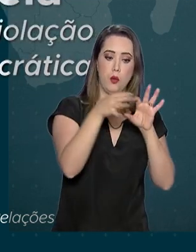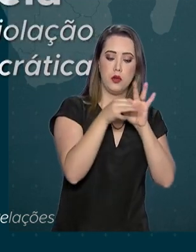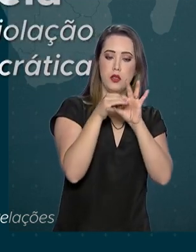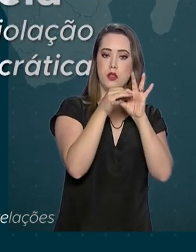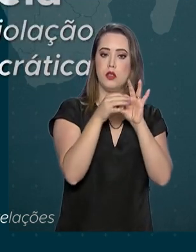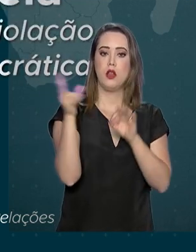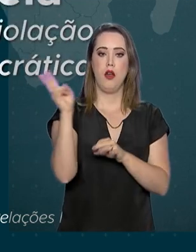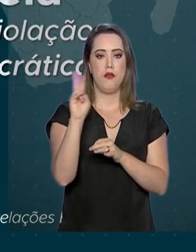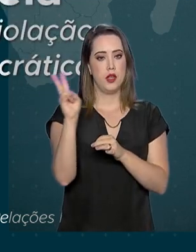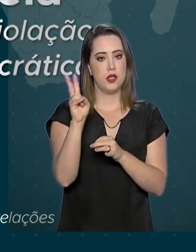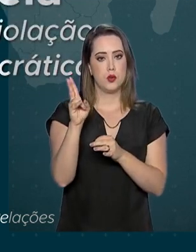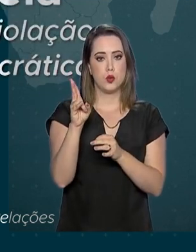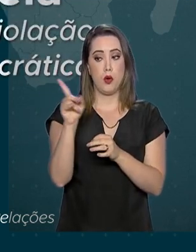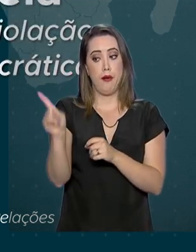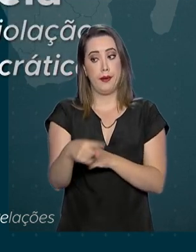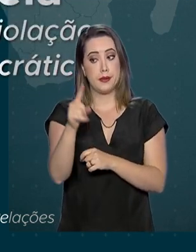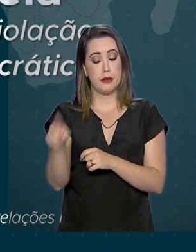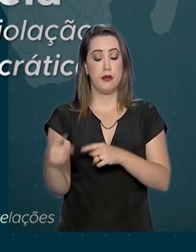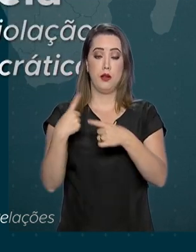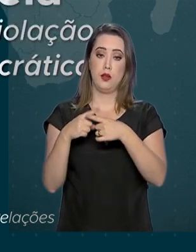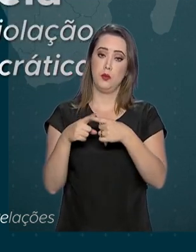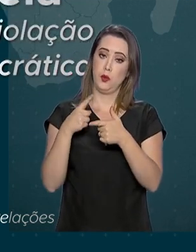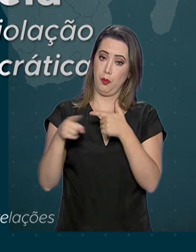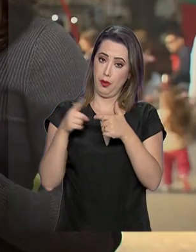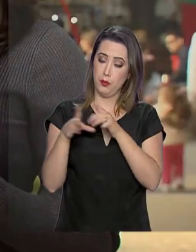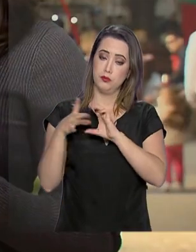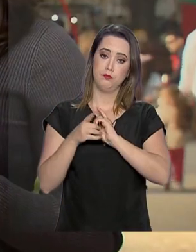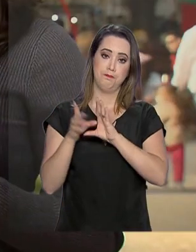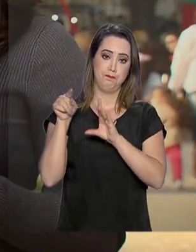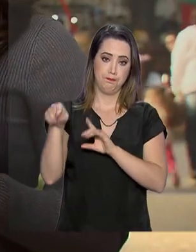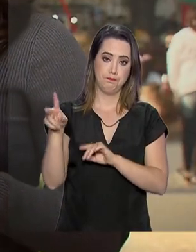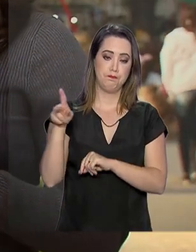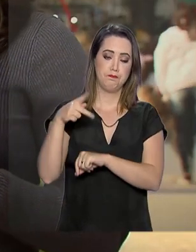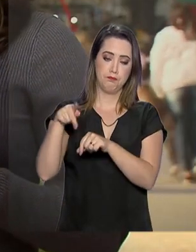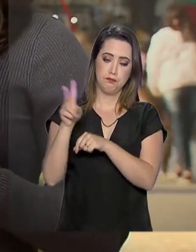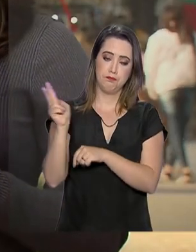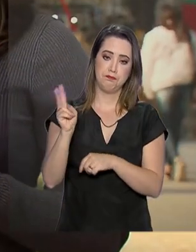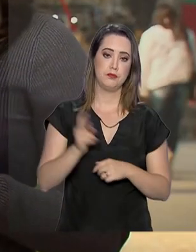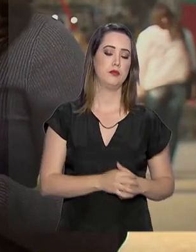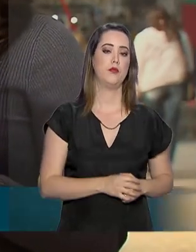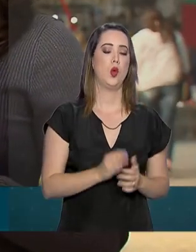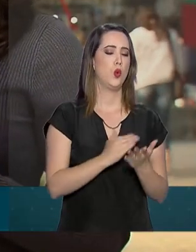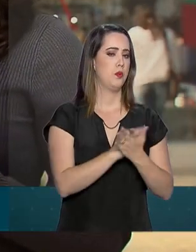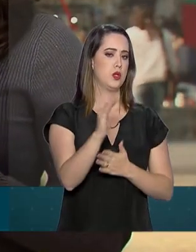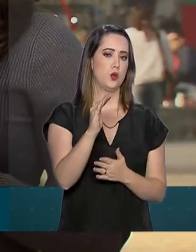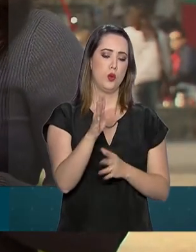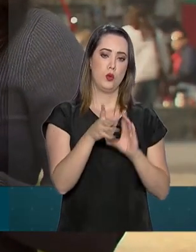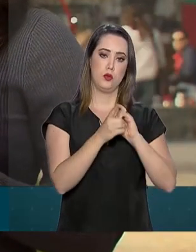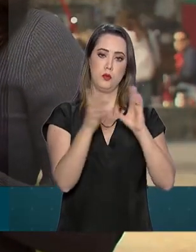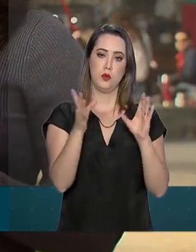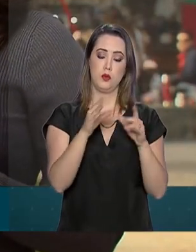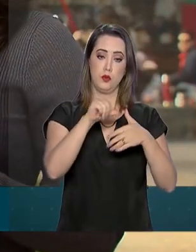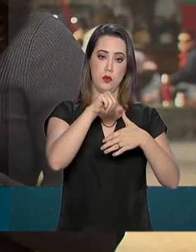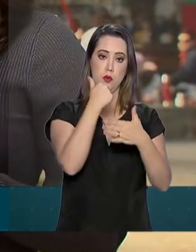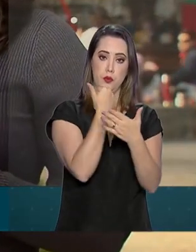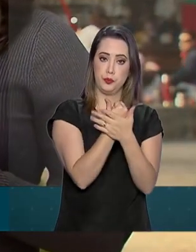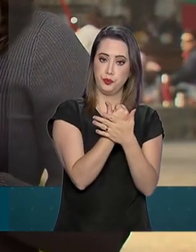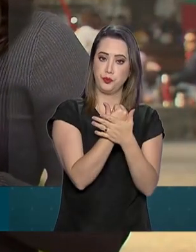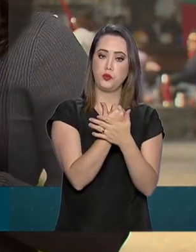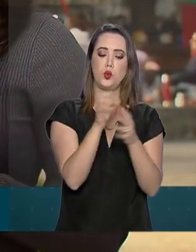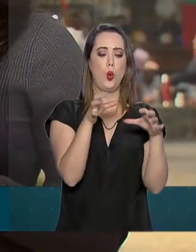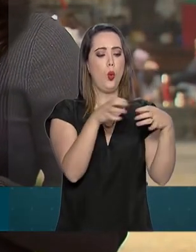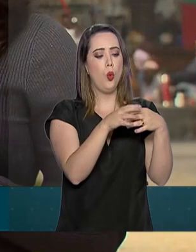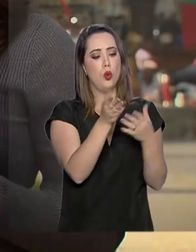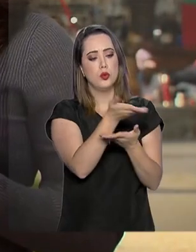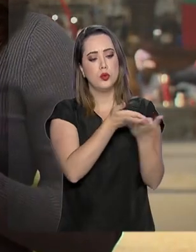está suspensa por violação da cláusula democrática. Desde que o Mercosul foi criado, o bloco conseguiu aproximar os países e